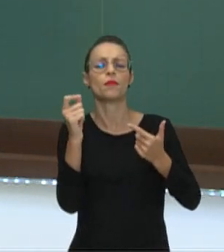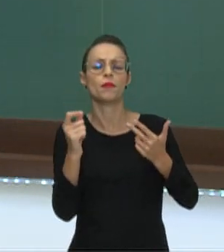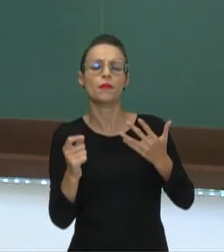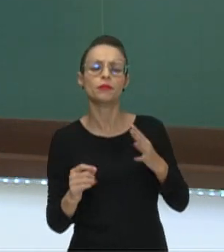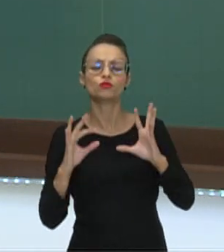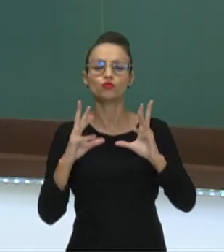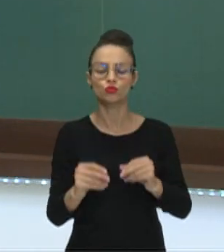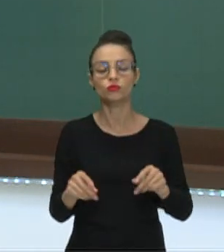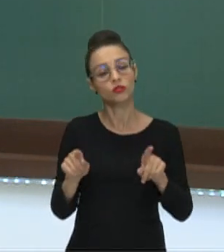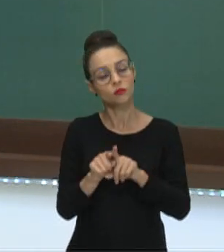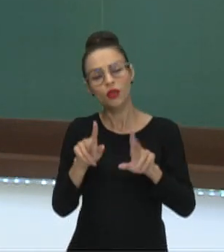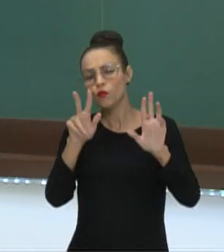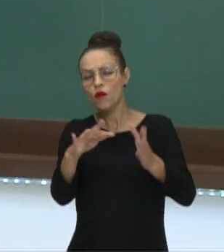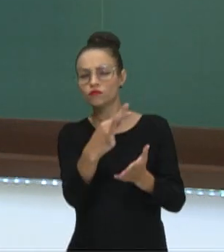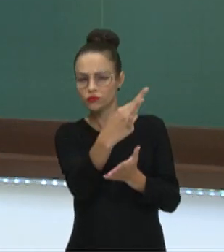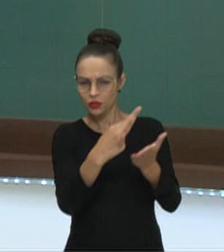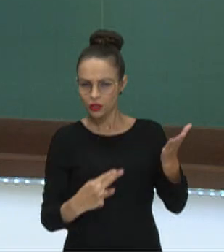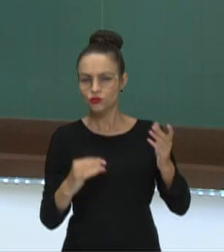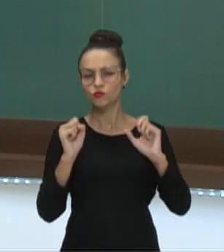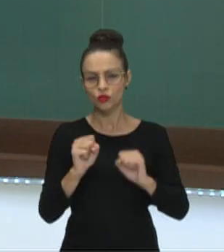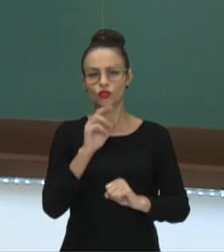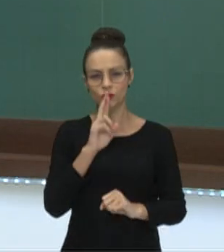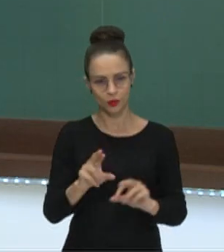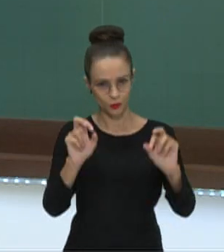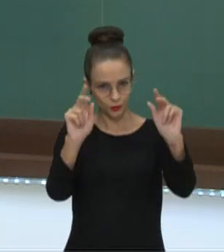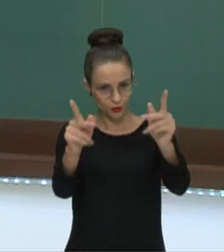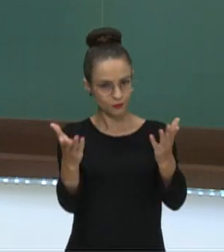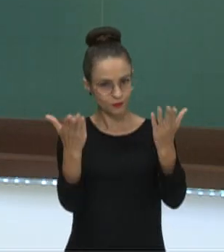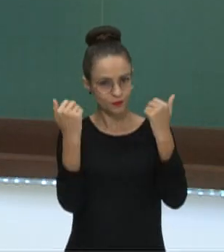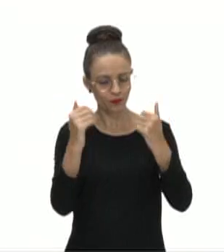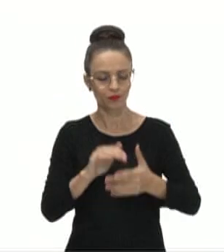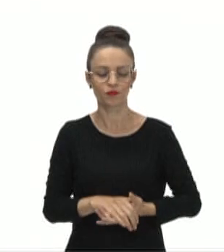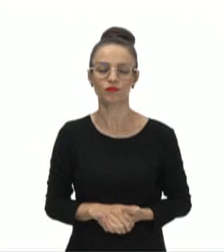até mesmo como se fosse um texto você pode responder, ok? Let's go!